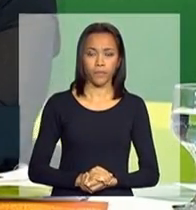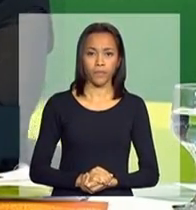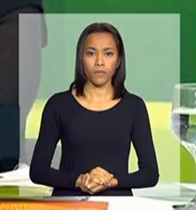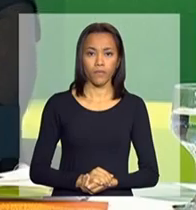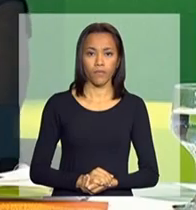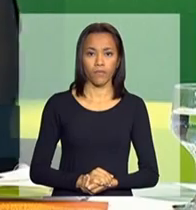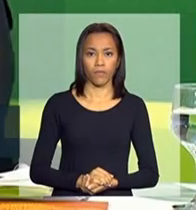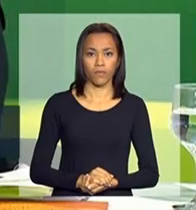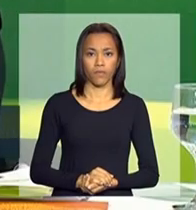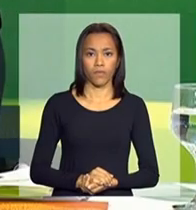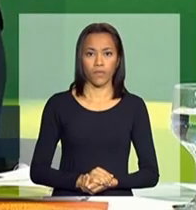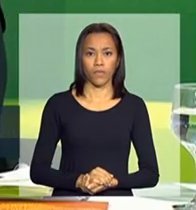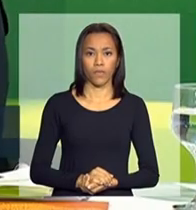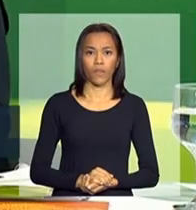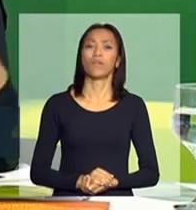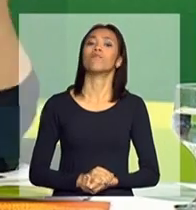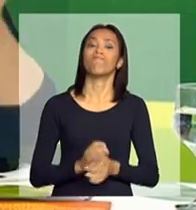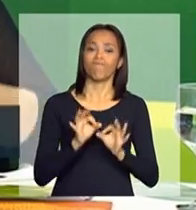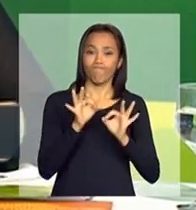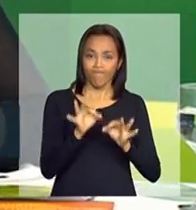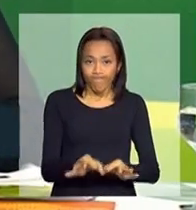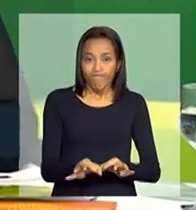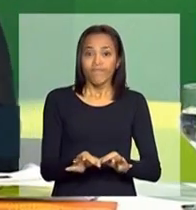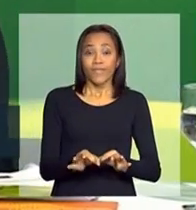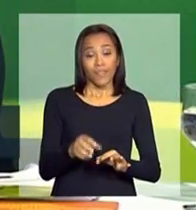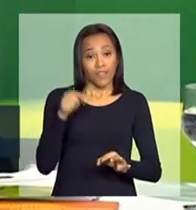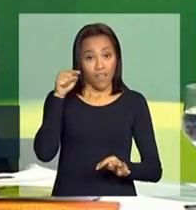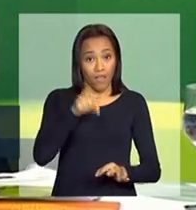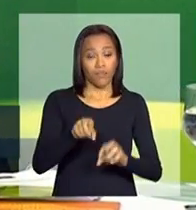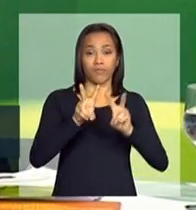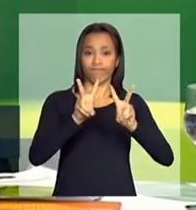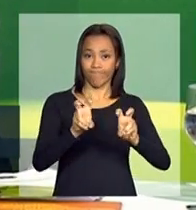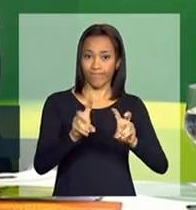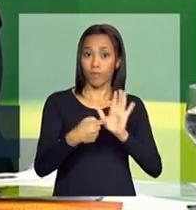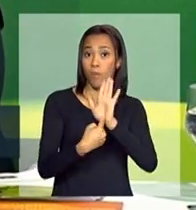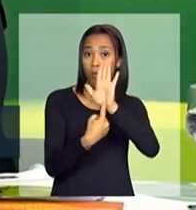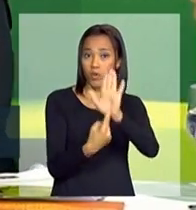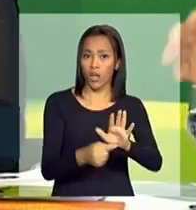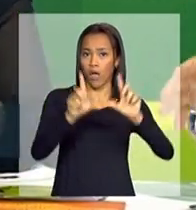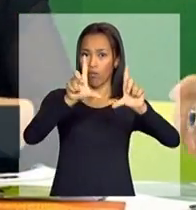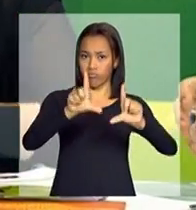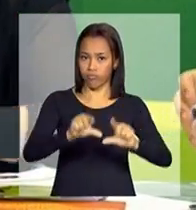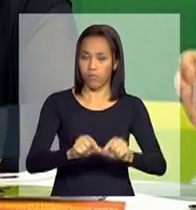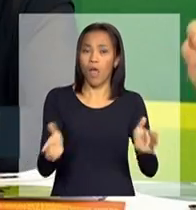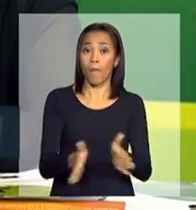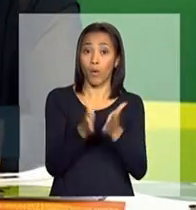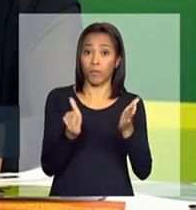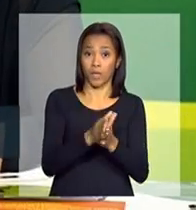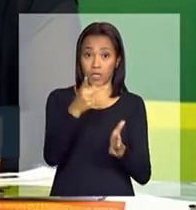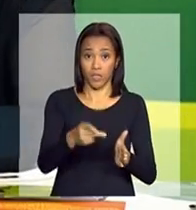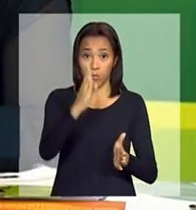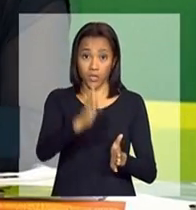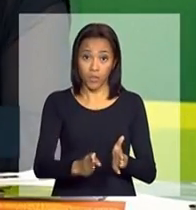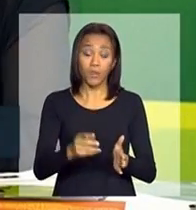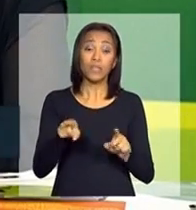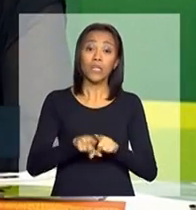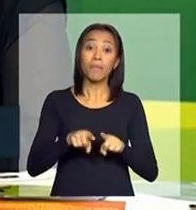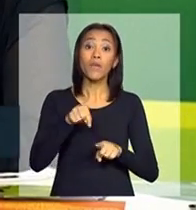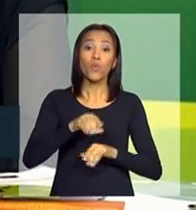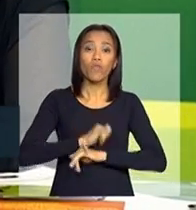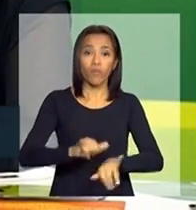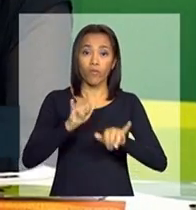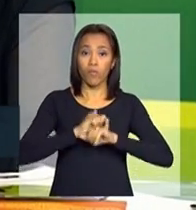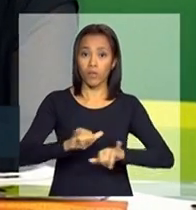eh de fato além dessa questão de de mostrar a redução da pobreza no Brasil Ainda com dados que não